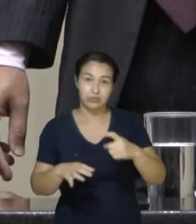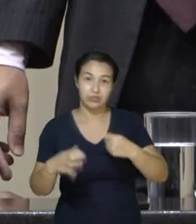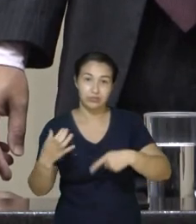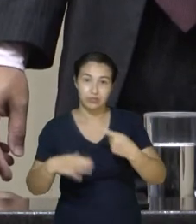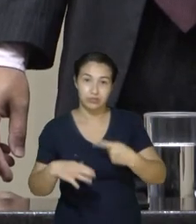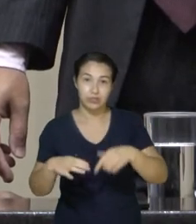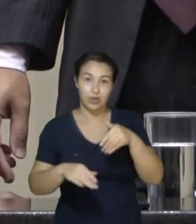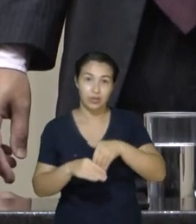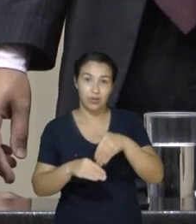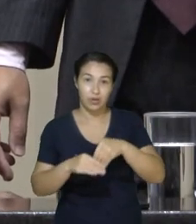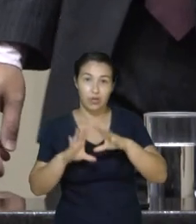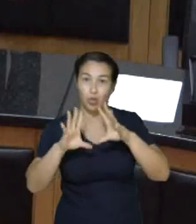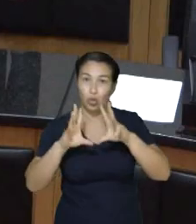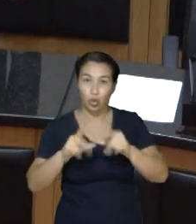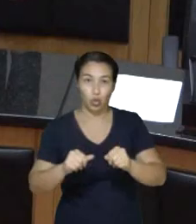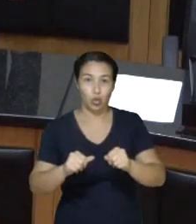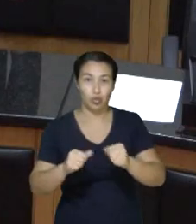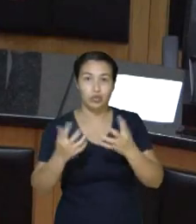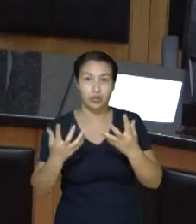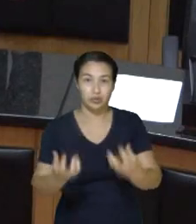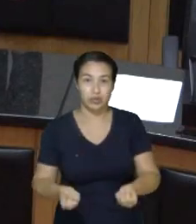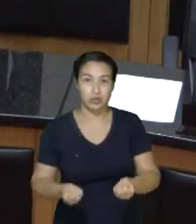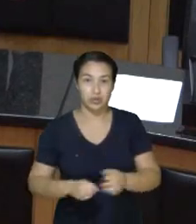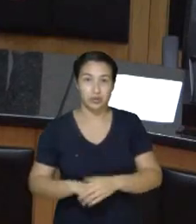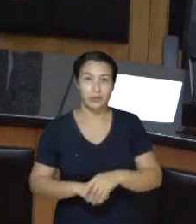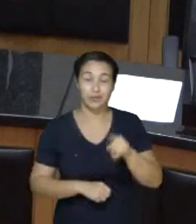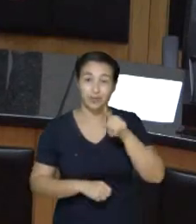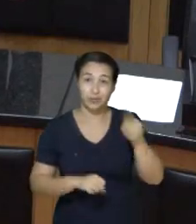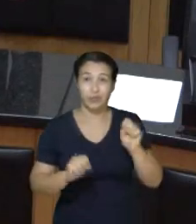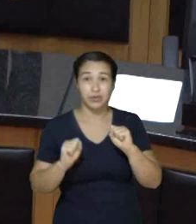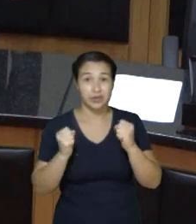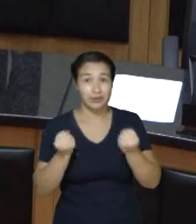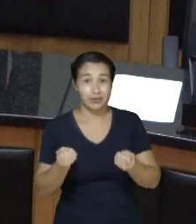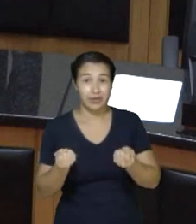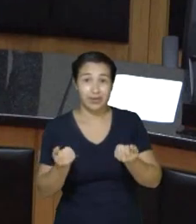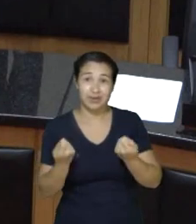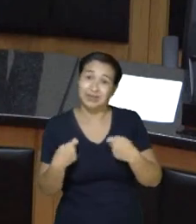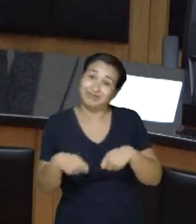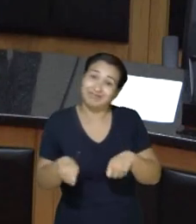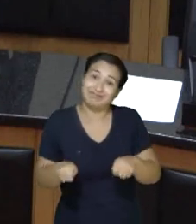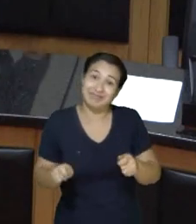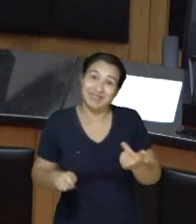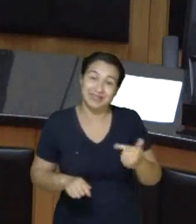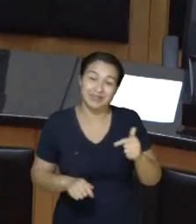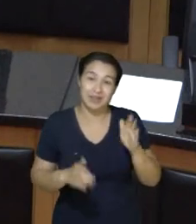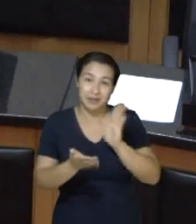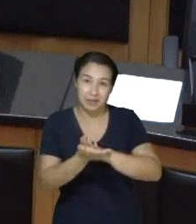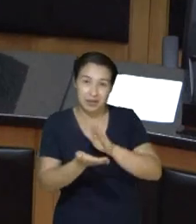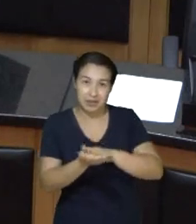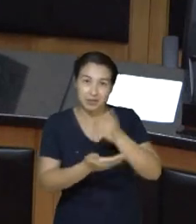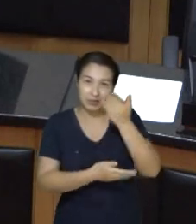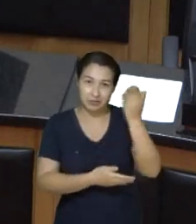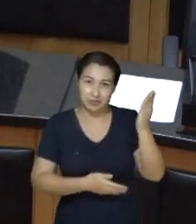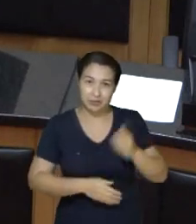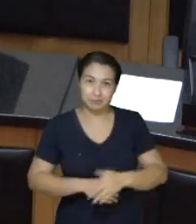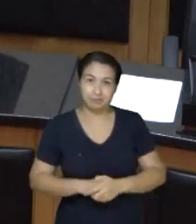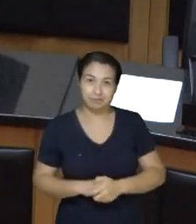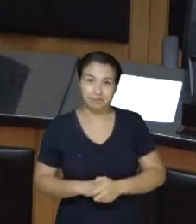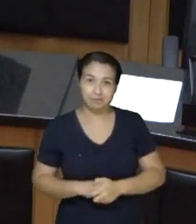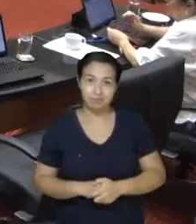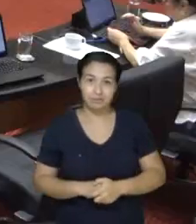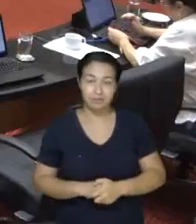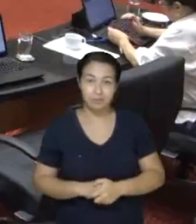por unanimidade. A defesa estava boa aqui, mas não precisou, tá bom? Valeu, fechou, rapaziada. Parabéns aí para vocês. Valeu. Obrigado aos